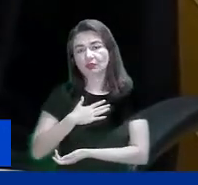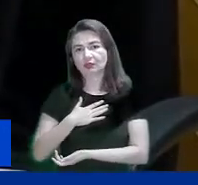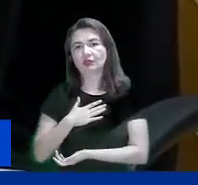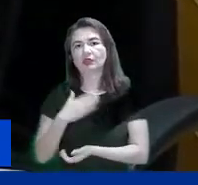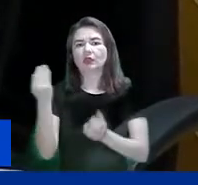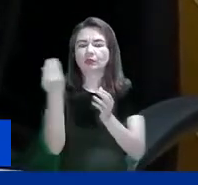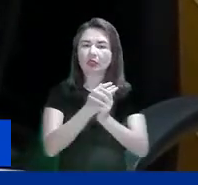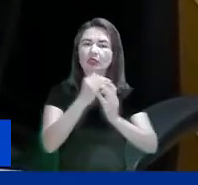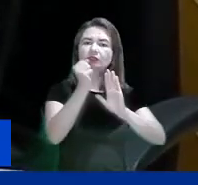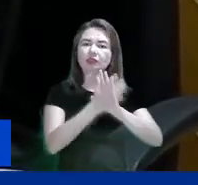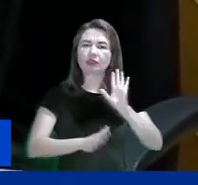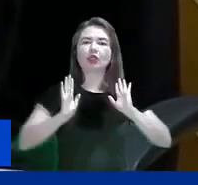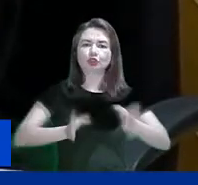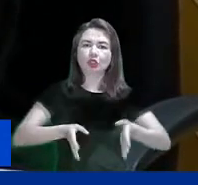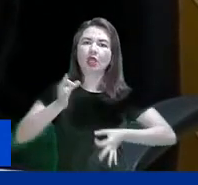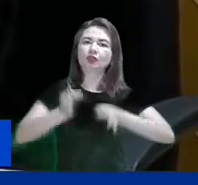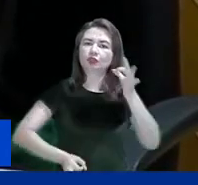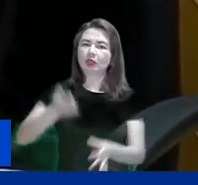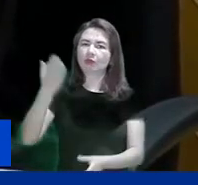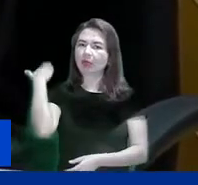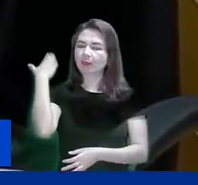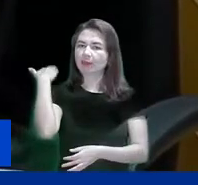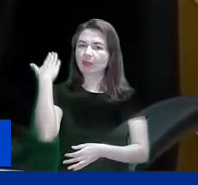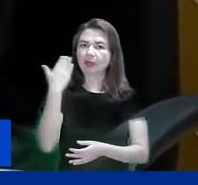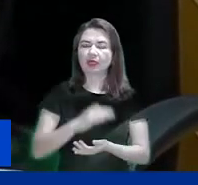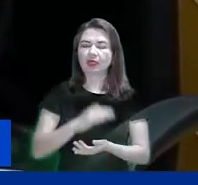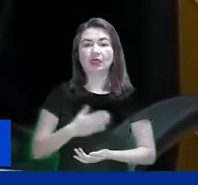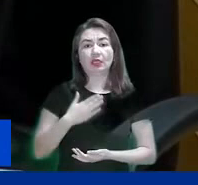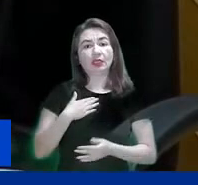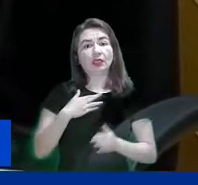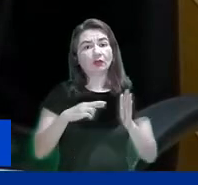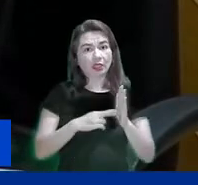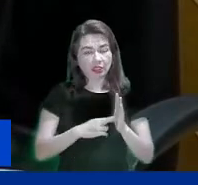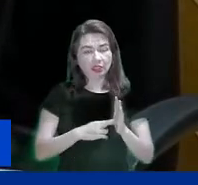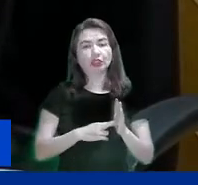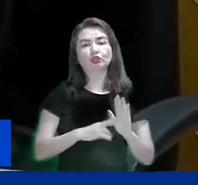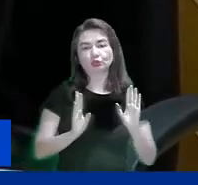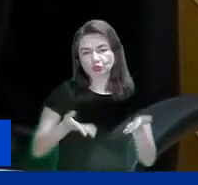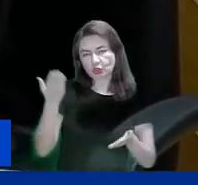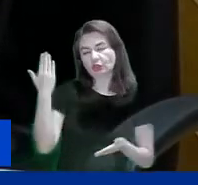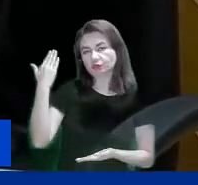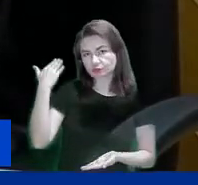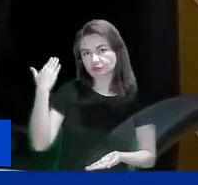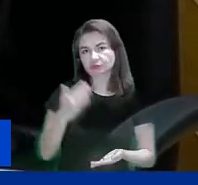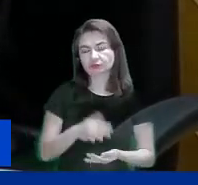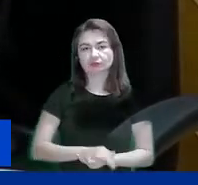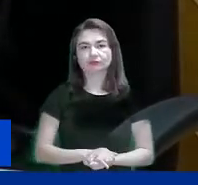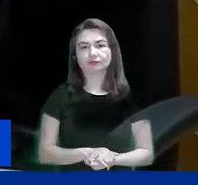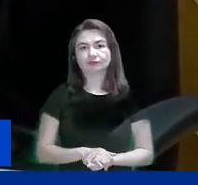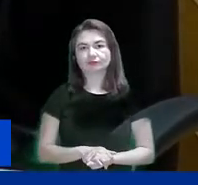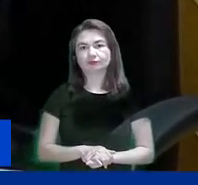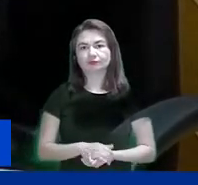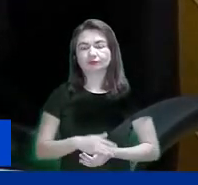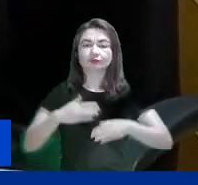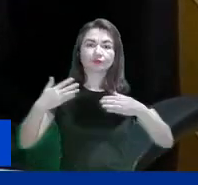embargos que a gente tem julgado aí, inclusive da minha relatoria. Então, conquanto tenha,